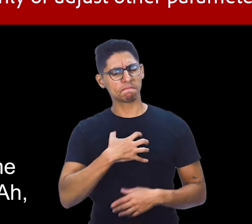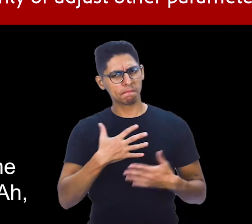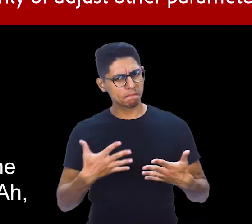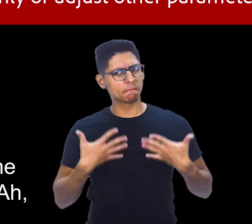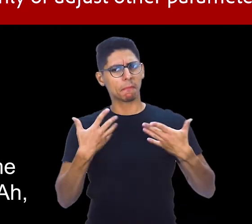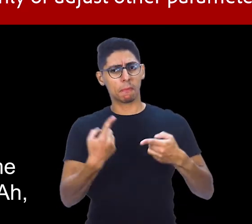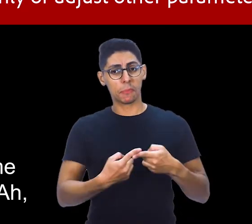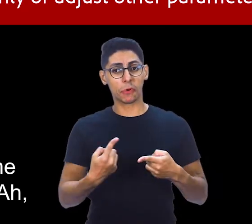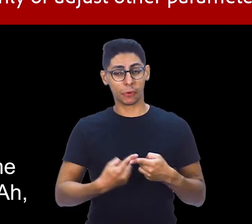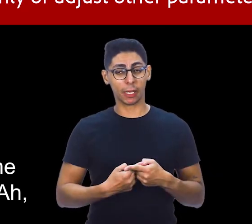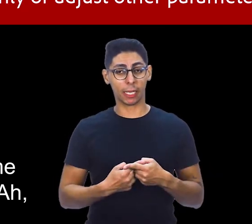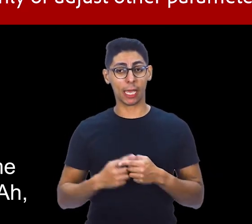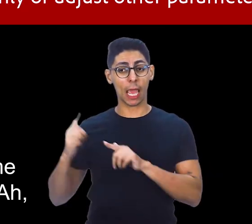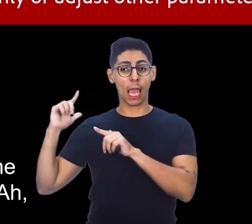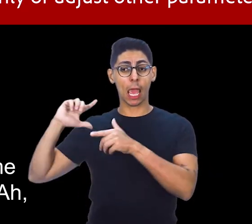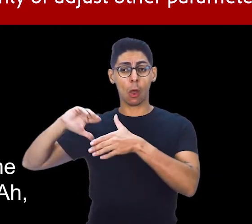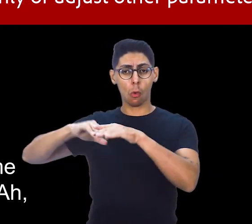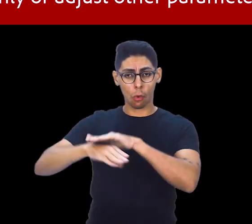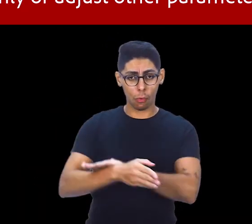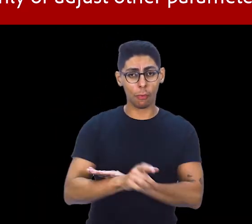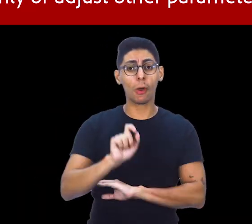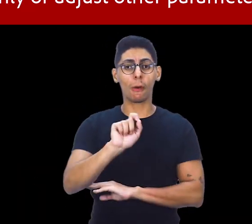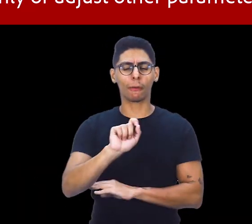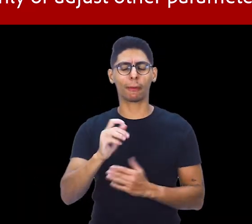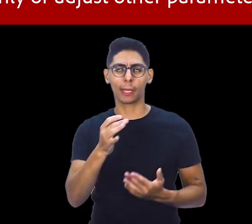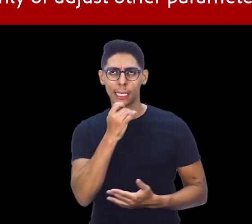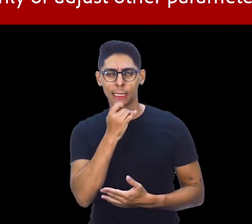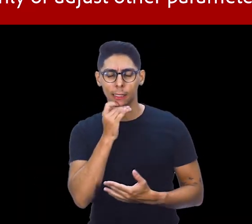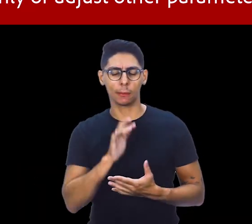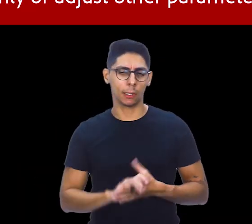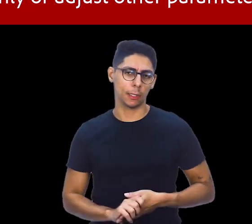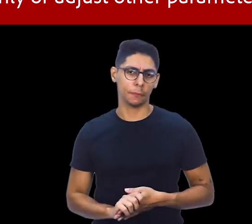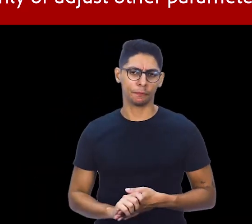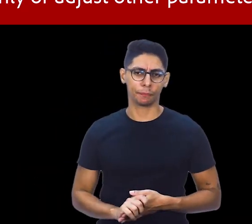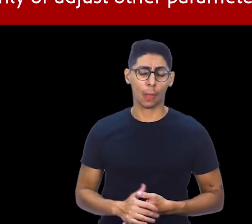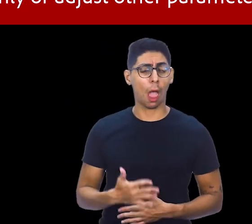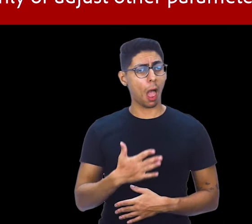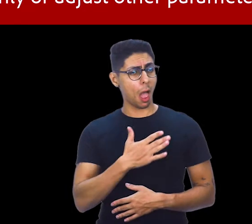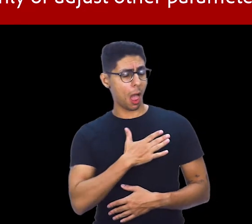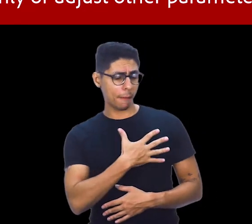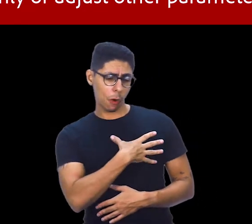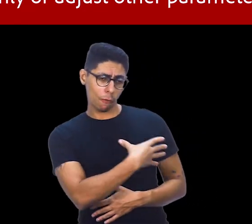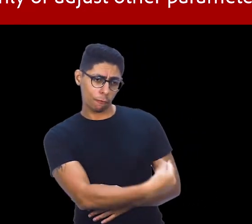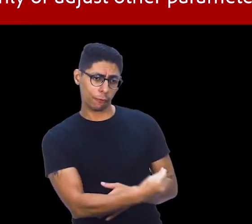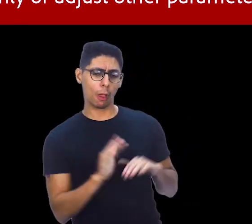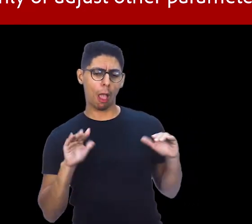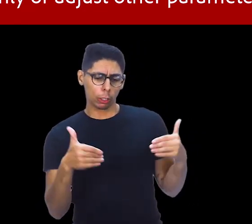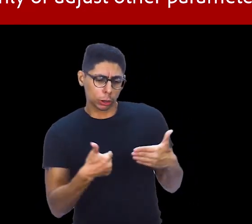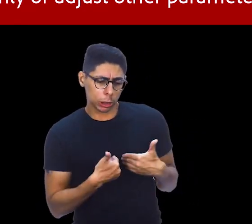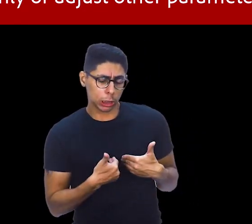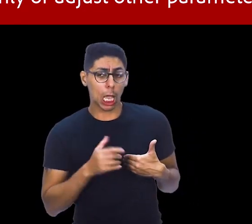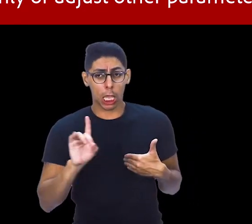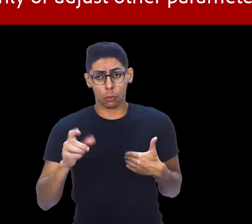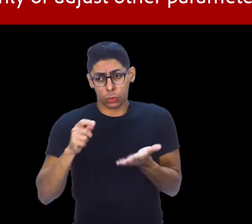a tendência é assim, eu tenho um filho autista, aí só escreve-se de